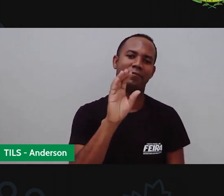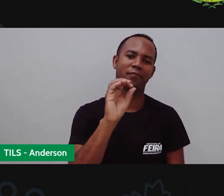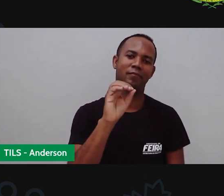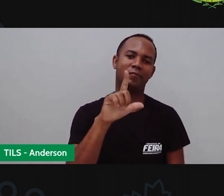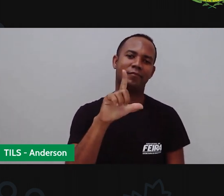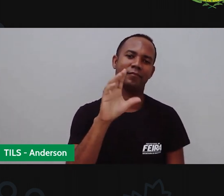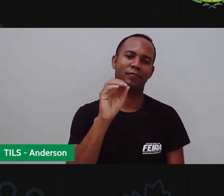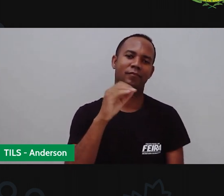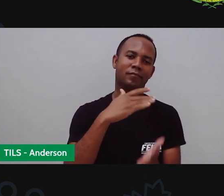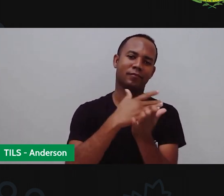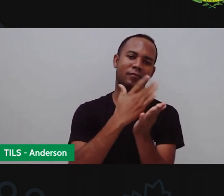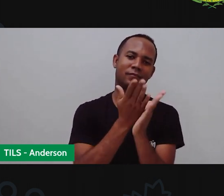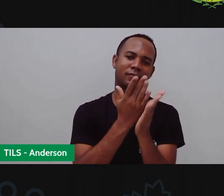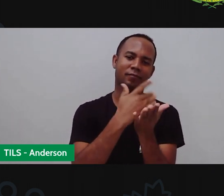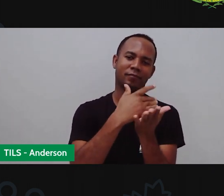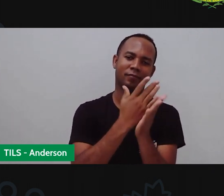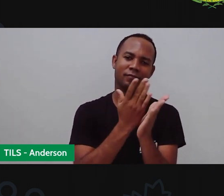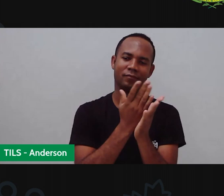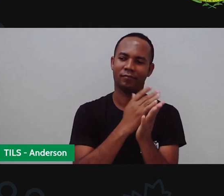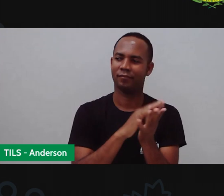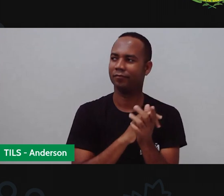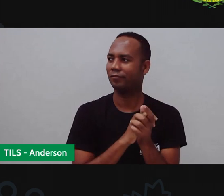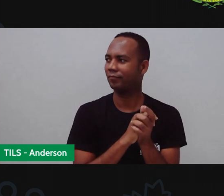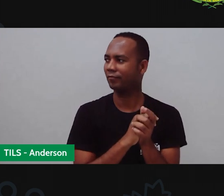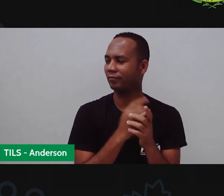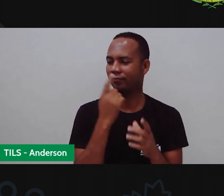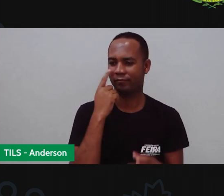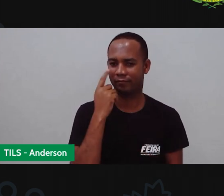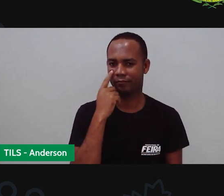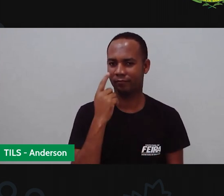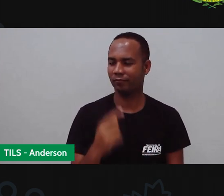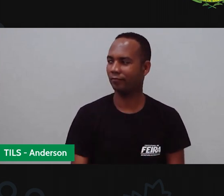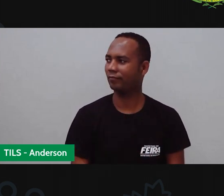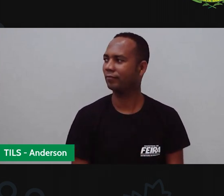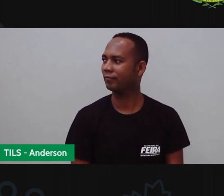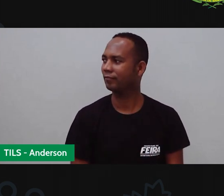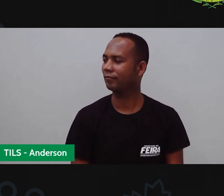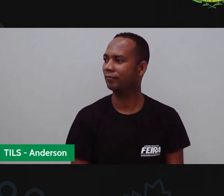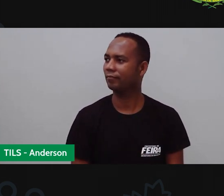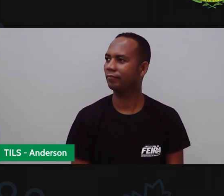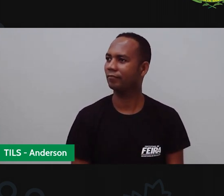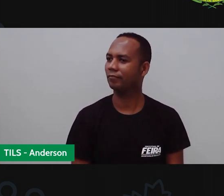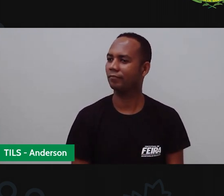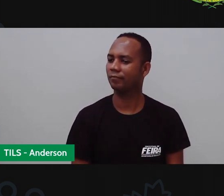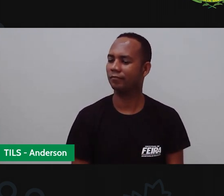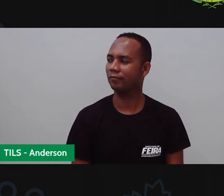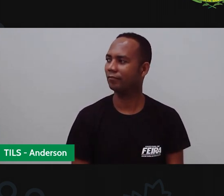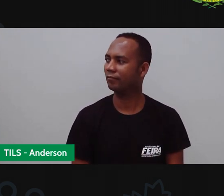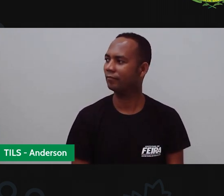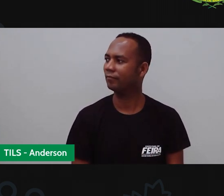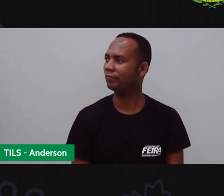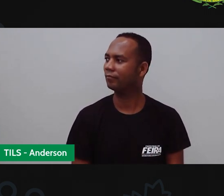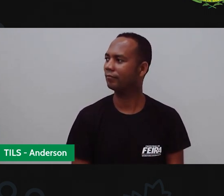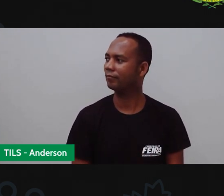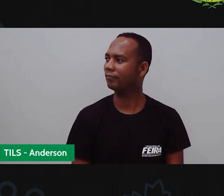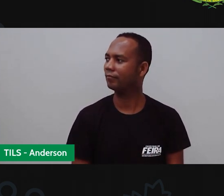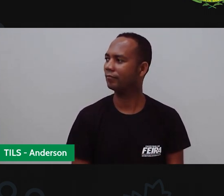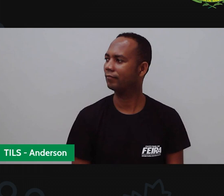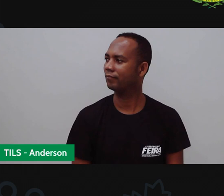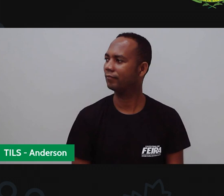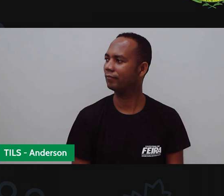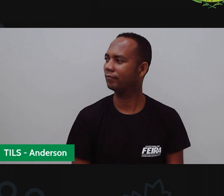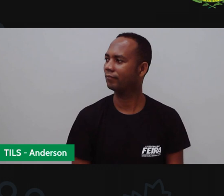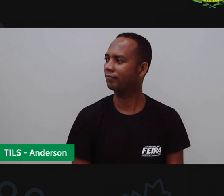É. Botasse na boca, eu ia saber. Esse agora você vai experimentar. É fácil, porque você vai usar o tato e o paladar.